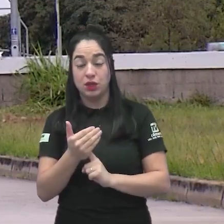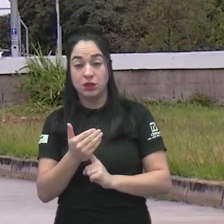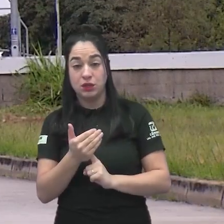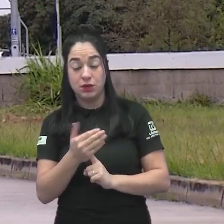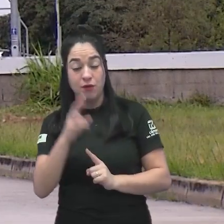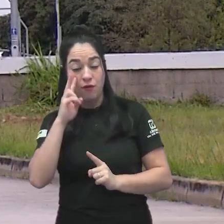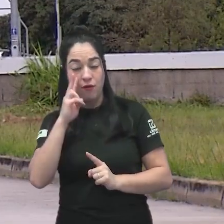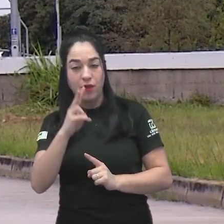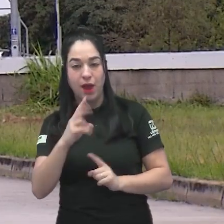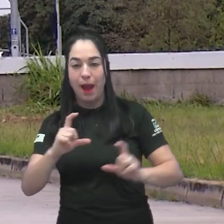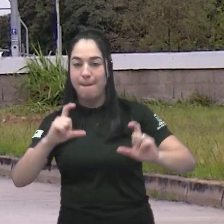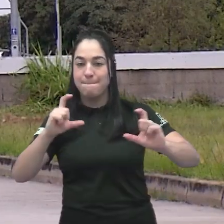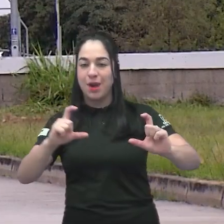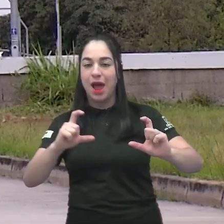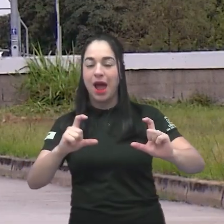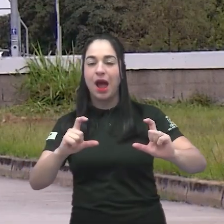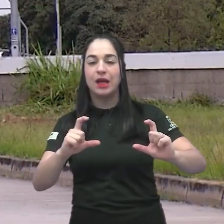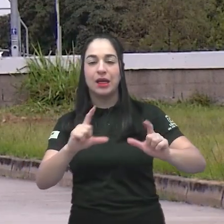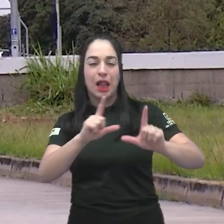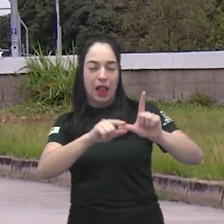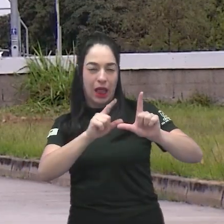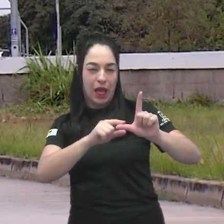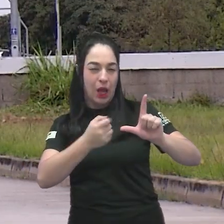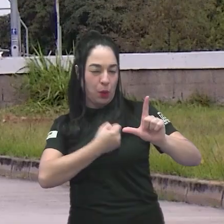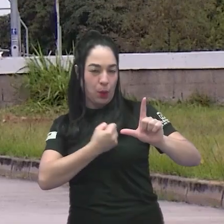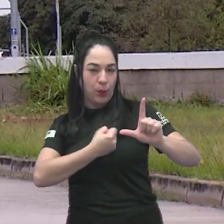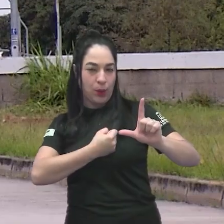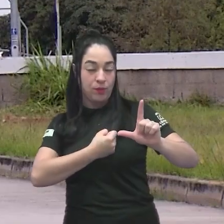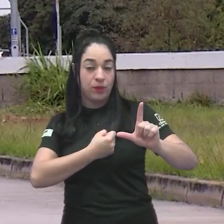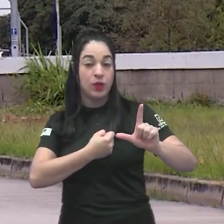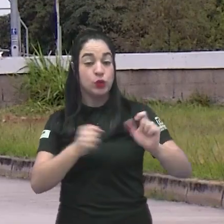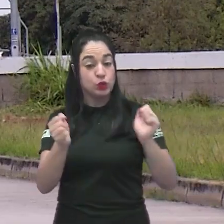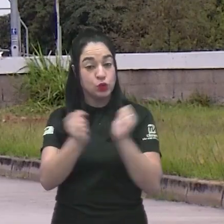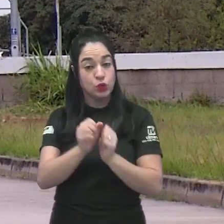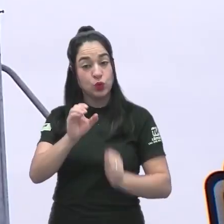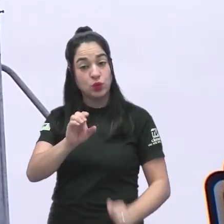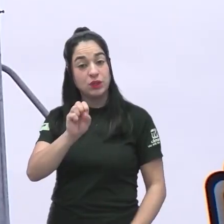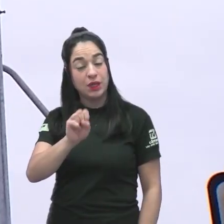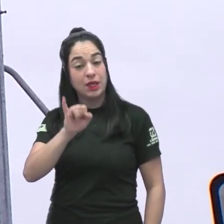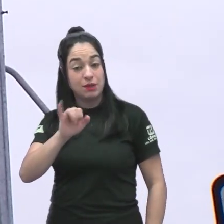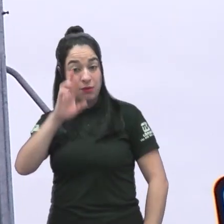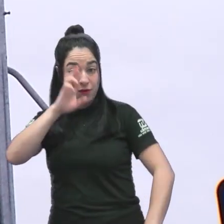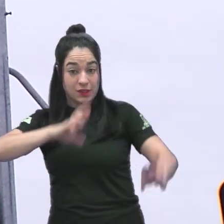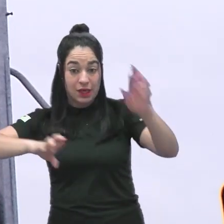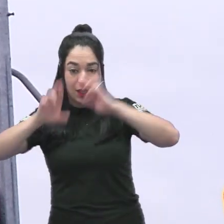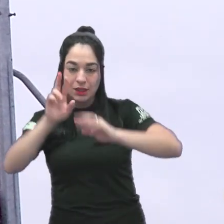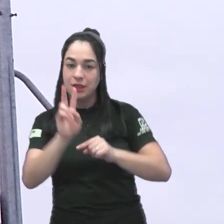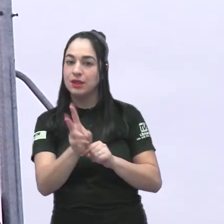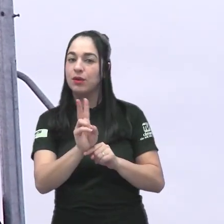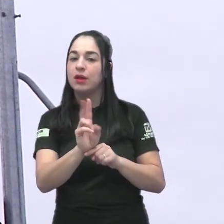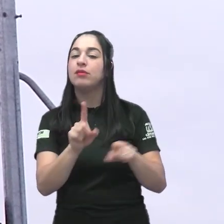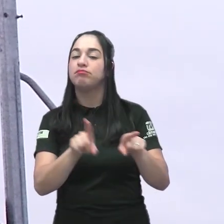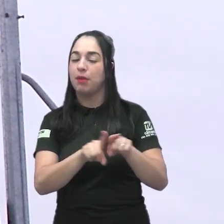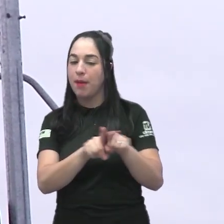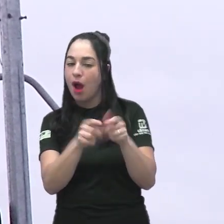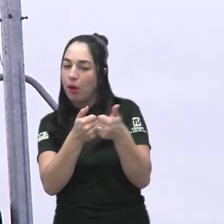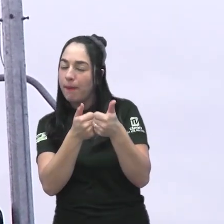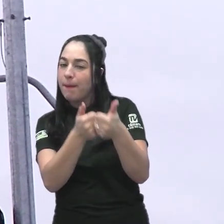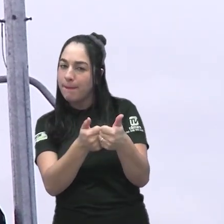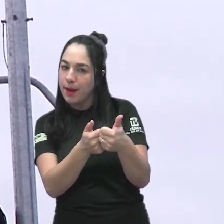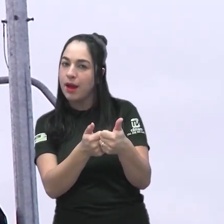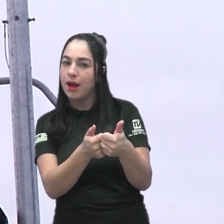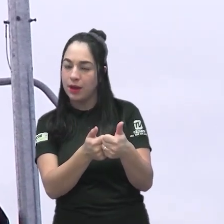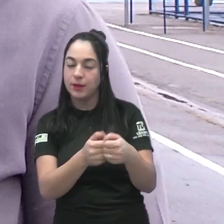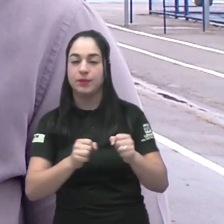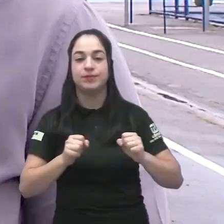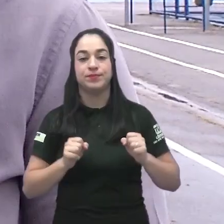tecnologia de leitura automática de placas e serão integrados ao CSI para fiscalização e acompanhamento em